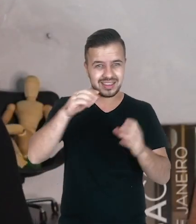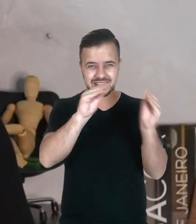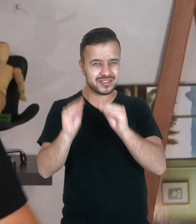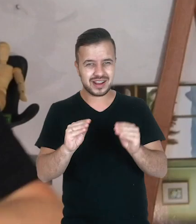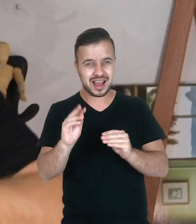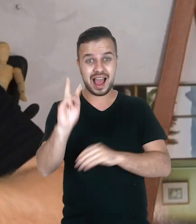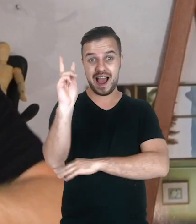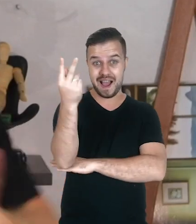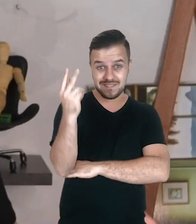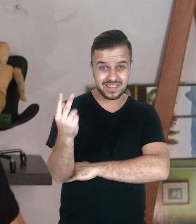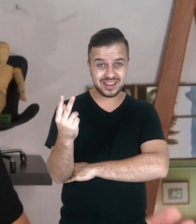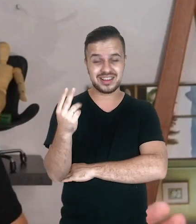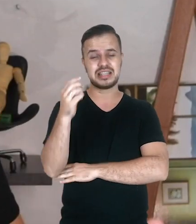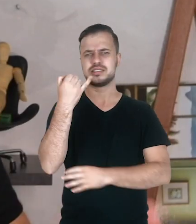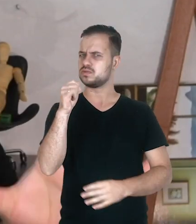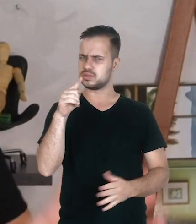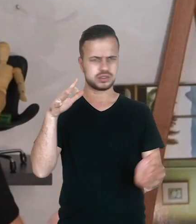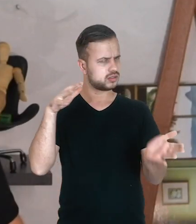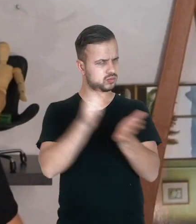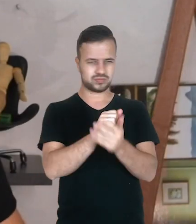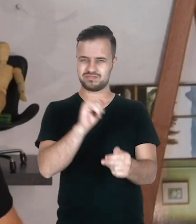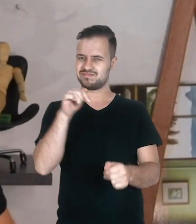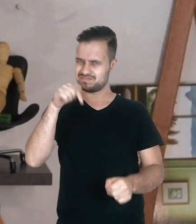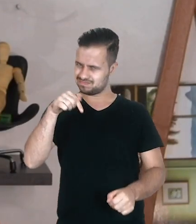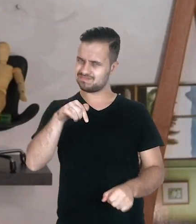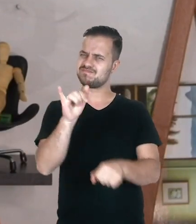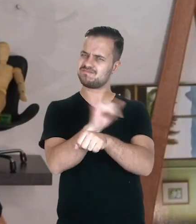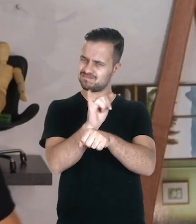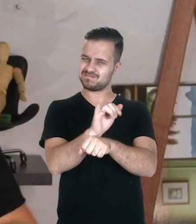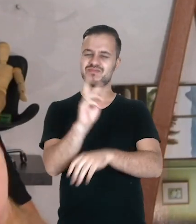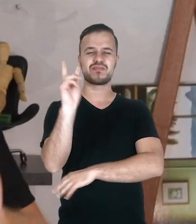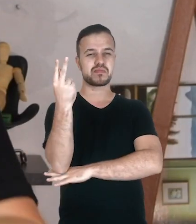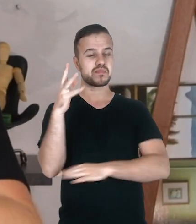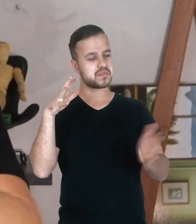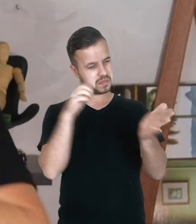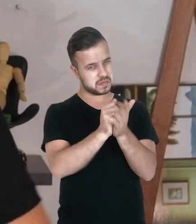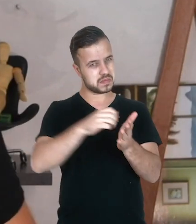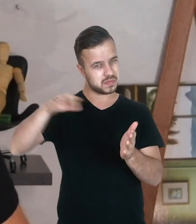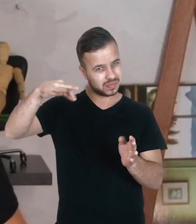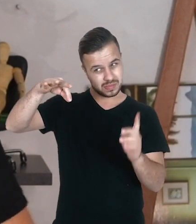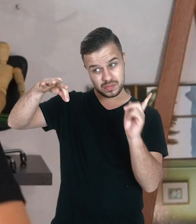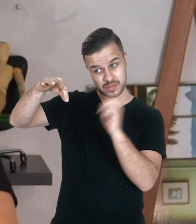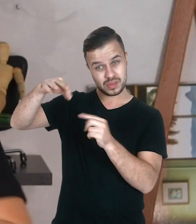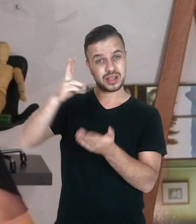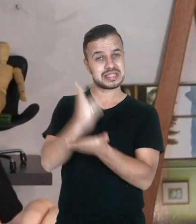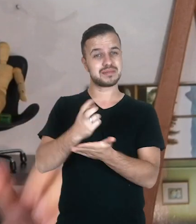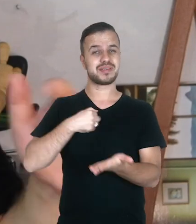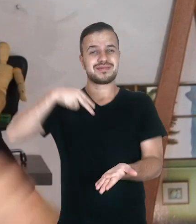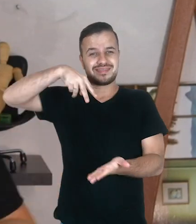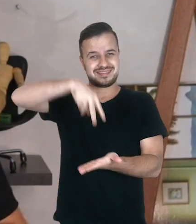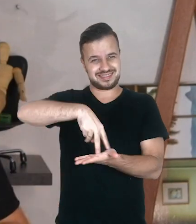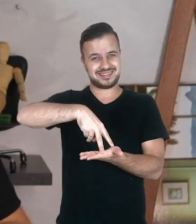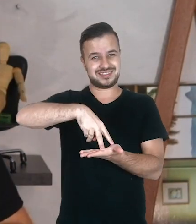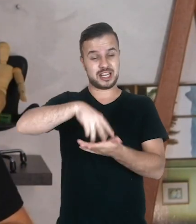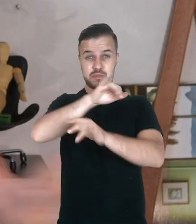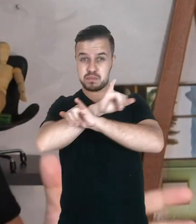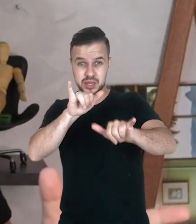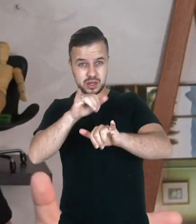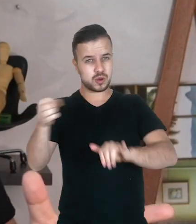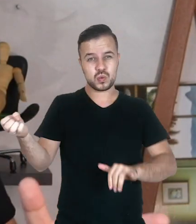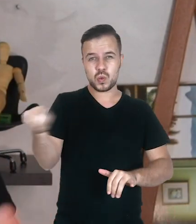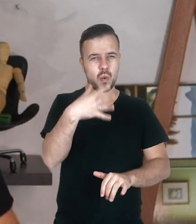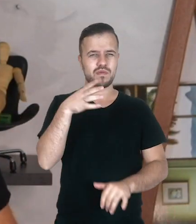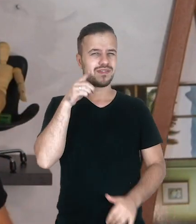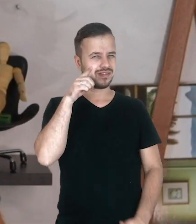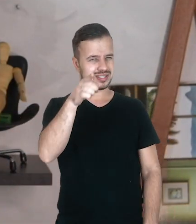Havan. Se você ainda não é inscrito aqui no canal da Havan, se inscreva e ativa o sininho de notificações, porque toda vez que eu aparecer por aqui com uma dica